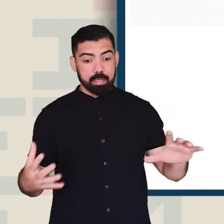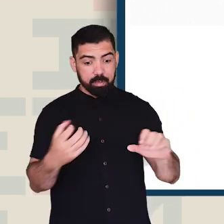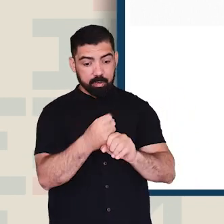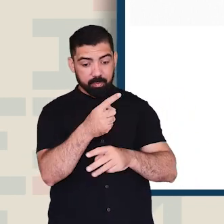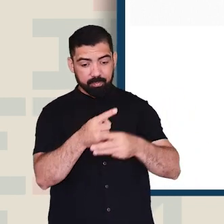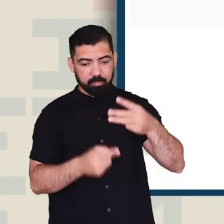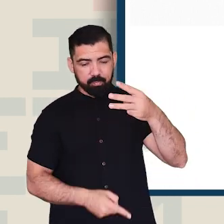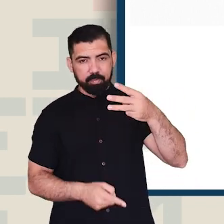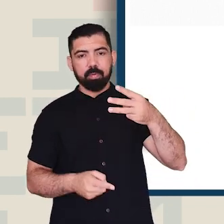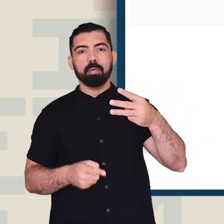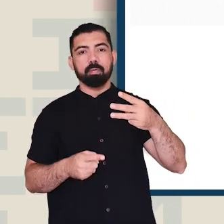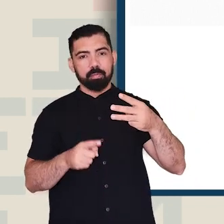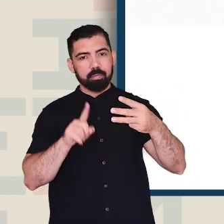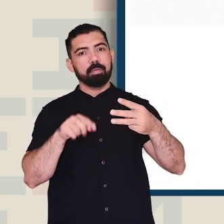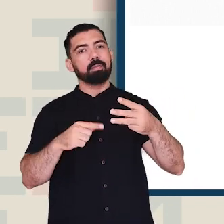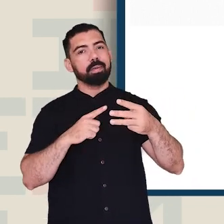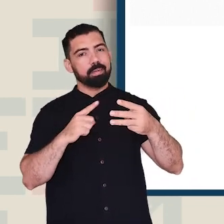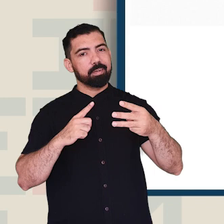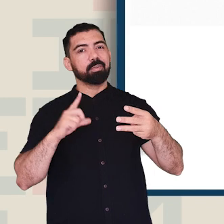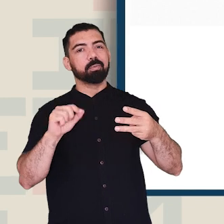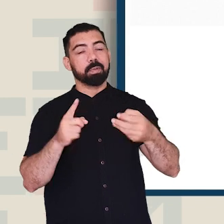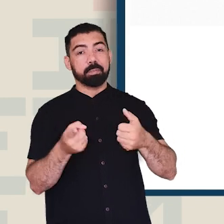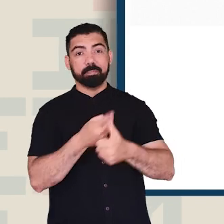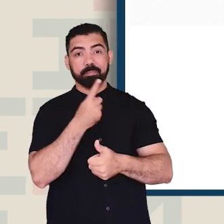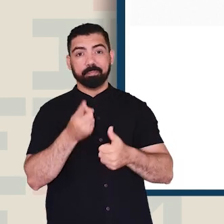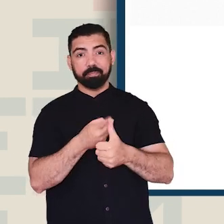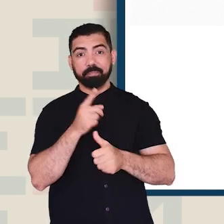três, vai ter aquelas